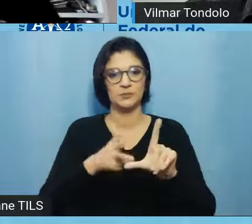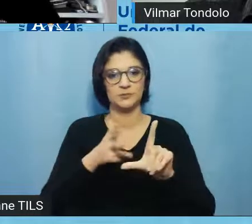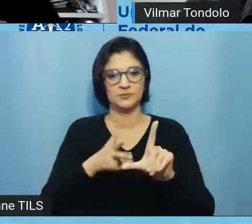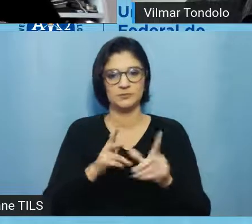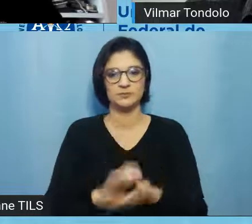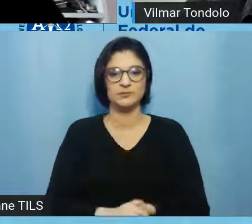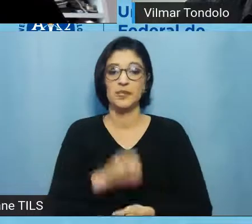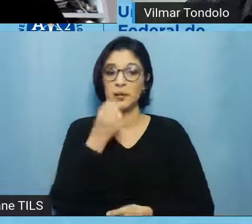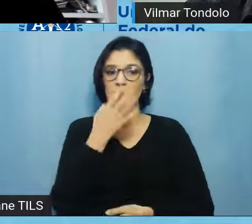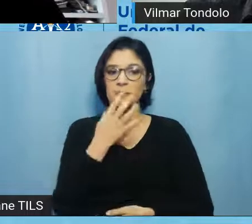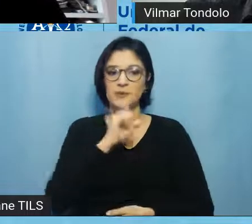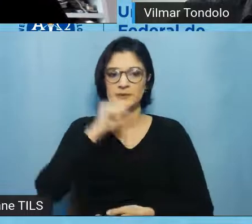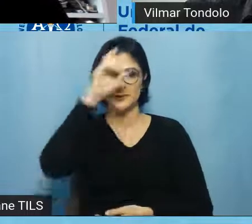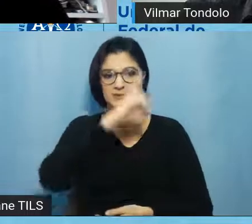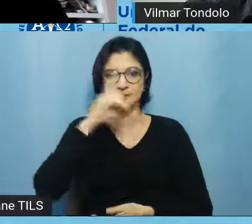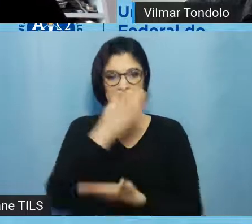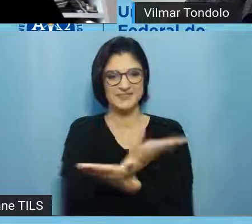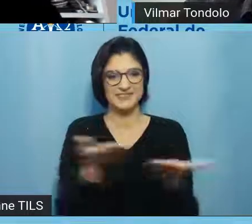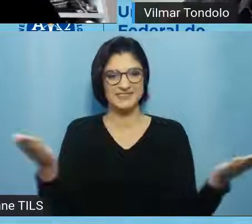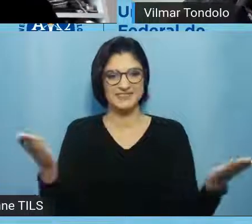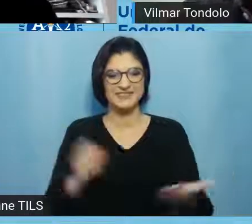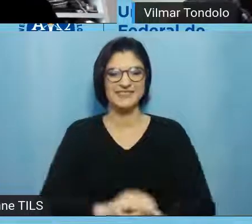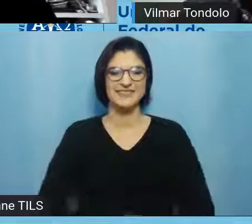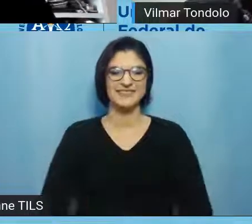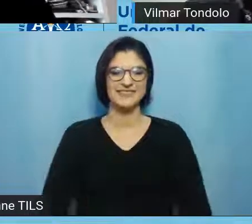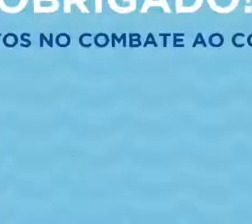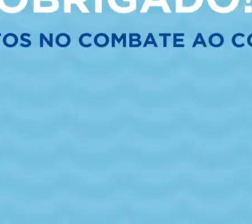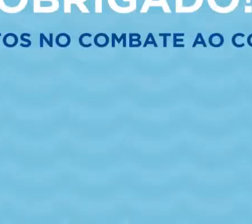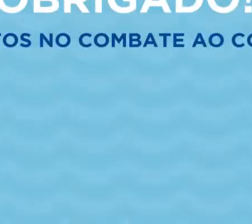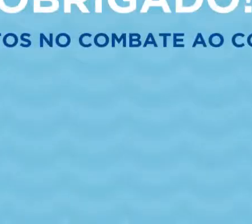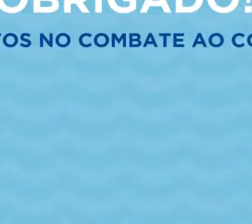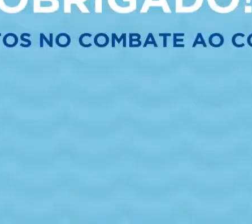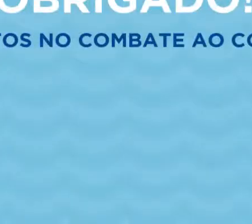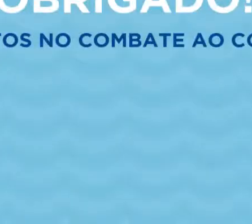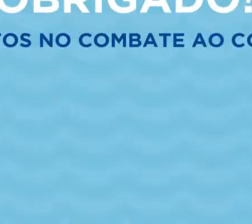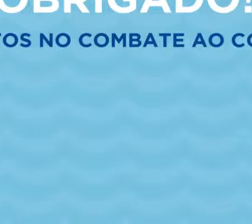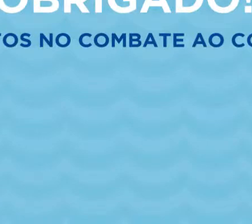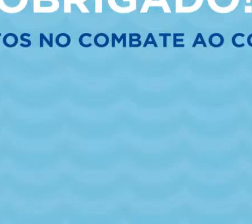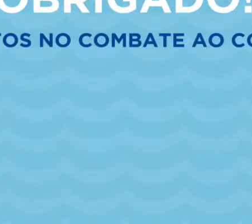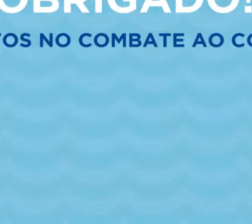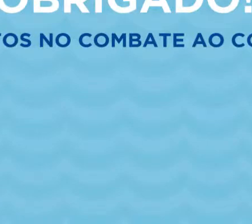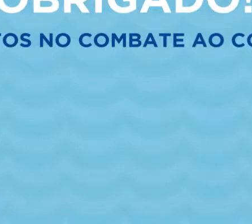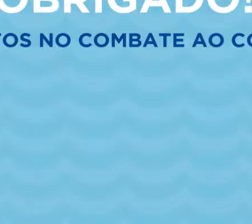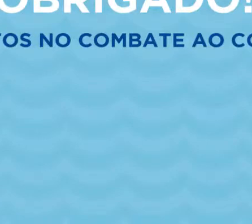fim de semana a todos. e aí,